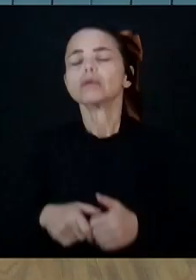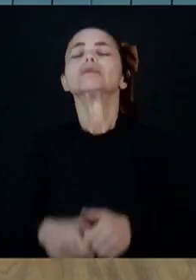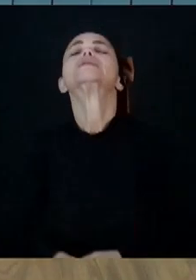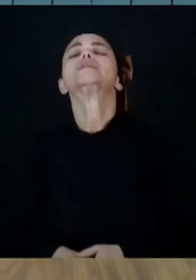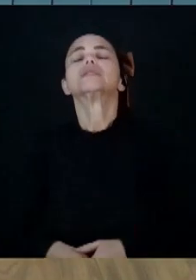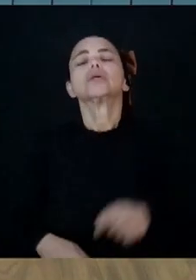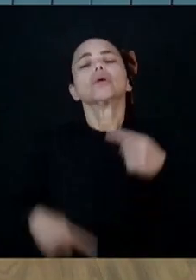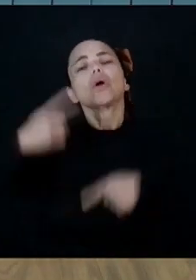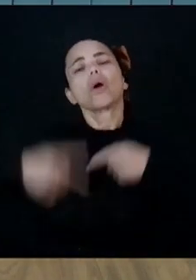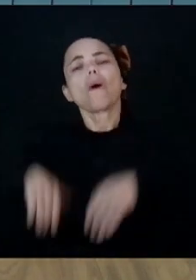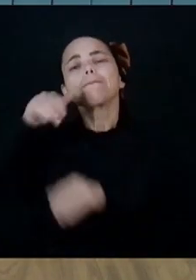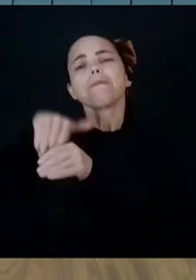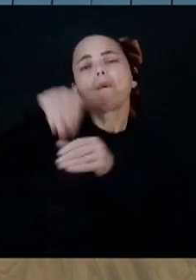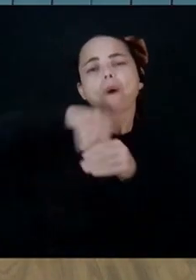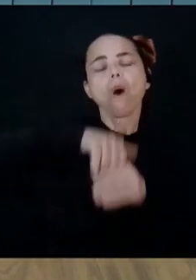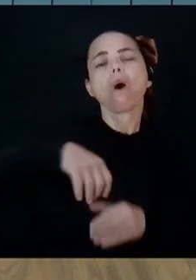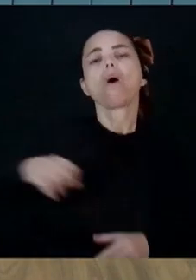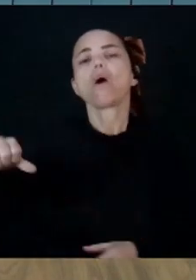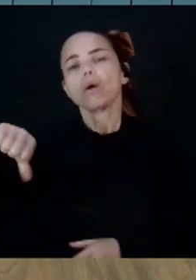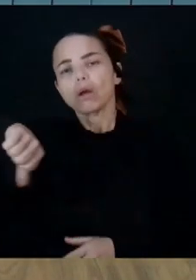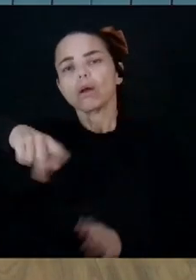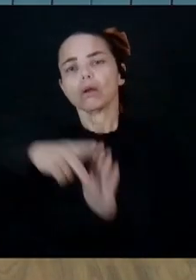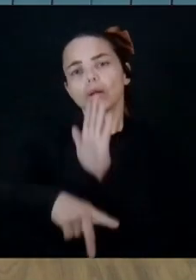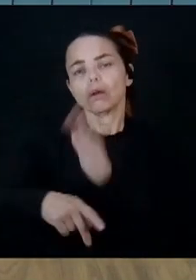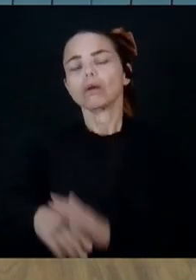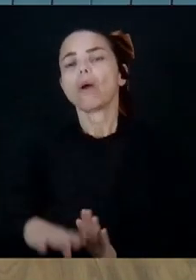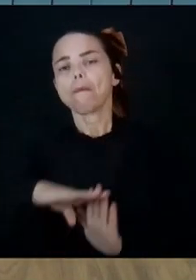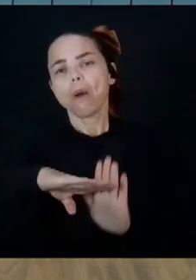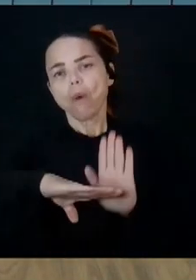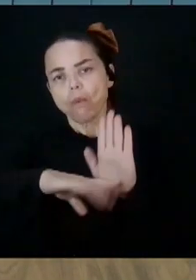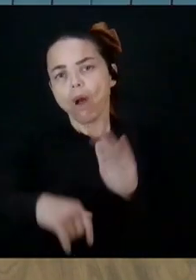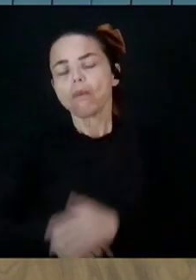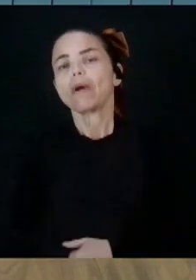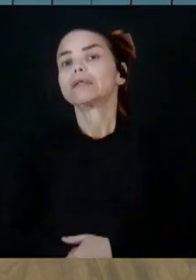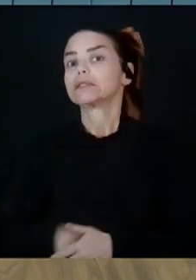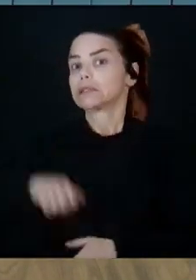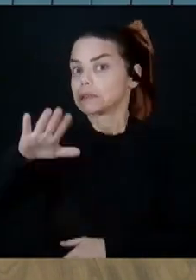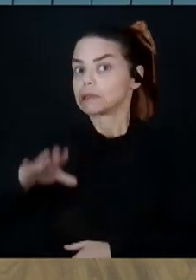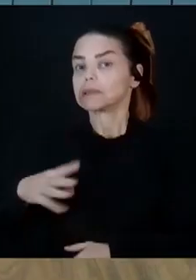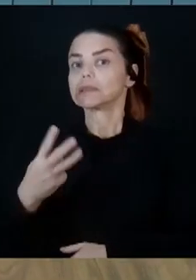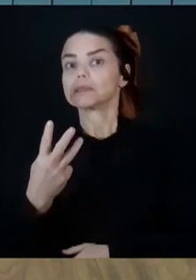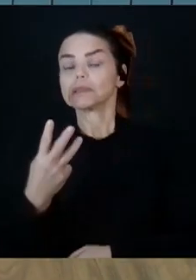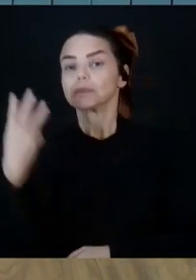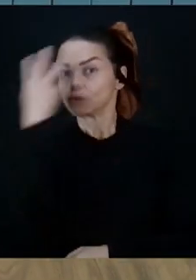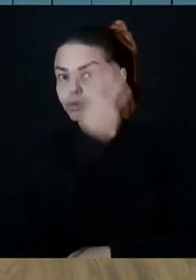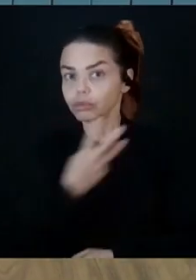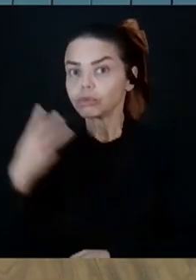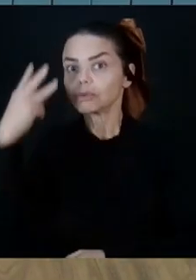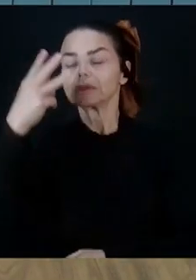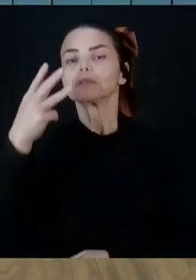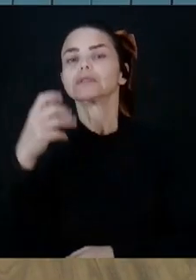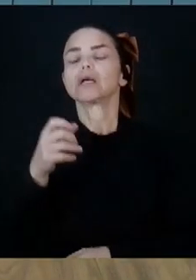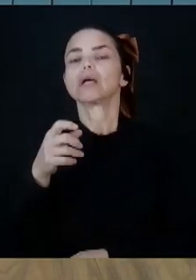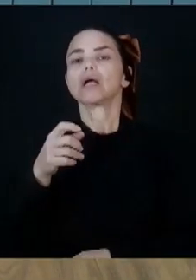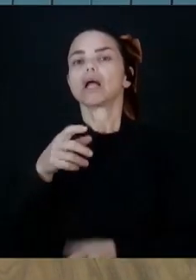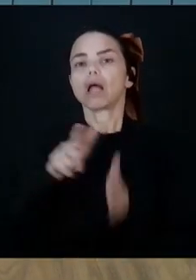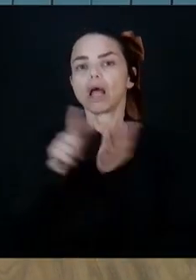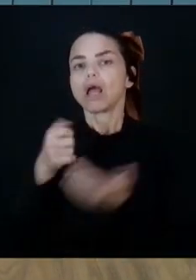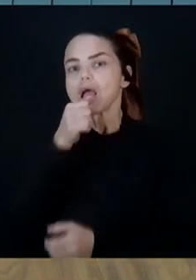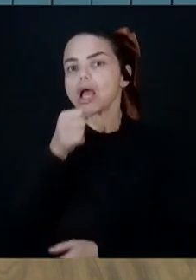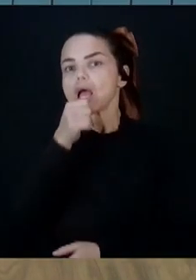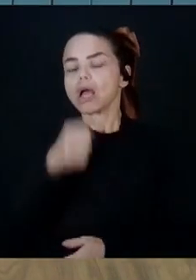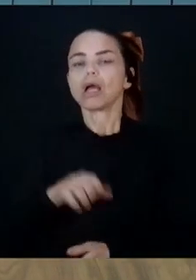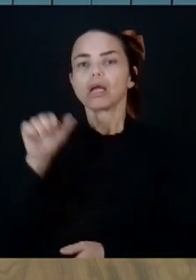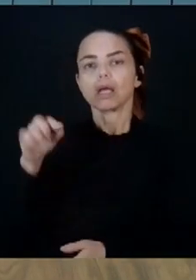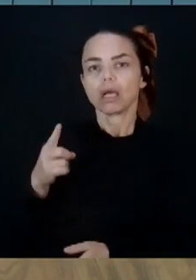e votar 9 projetos que estavam na pauta por mais de 3 horas. O repórter André Aranha acompanhou tudo